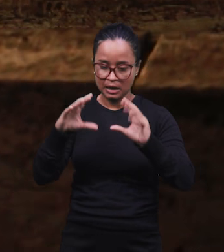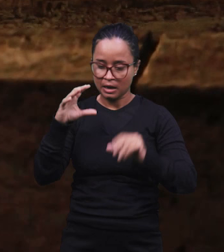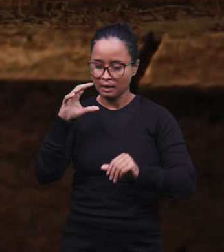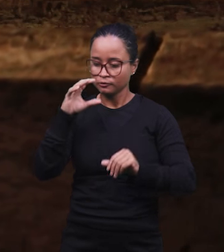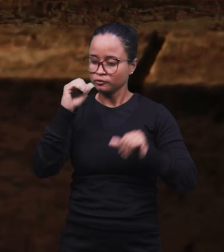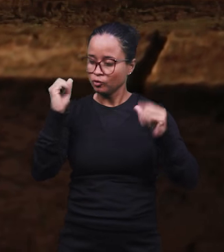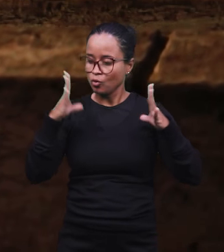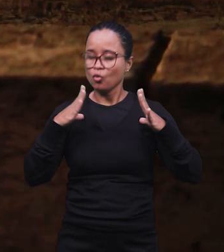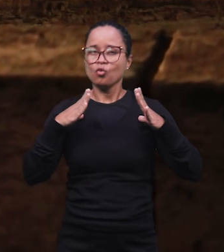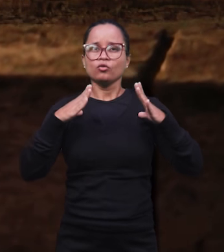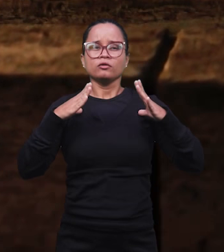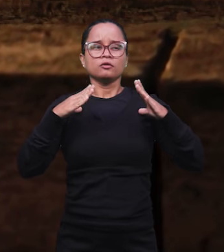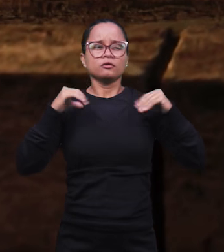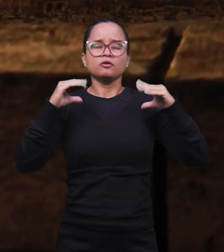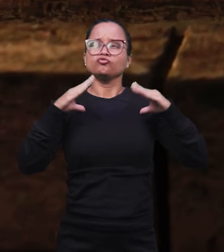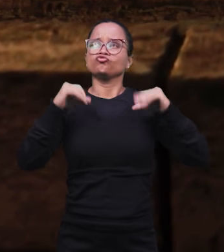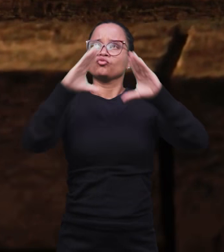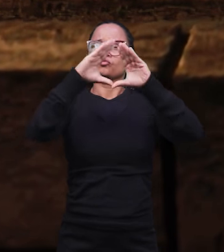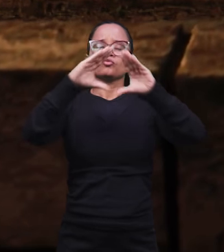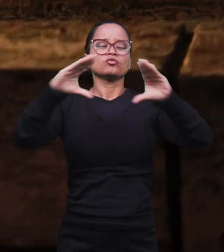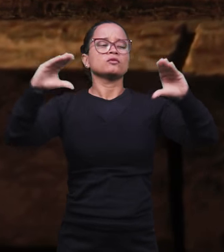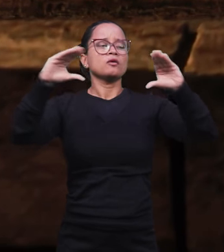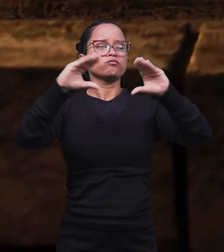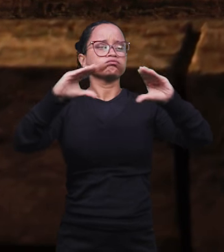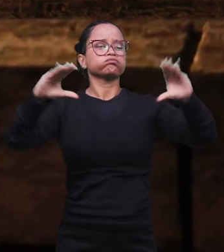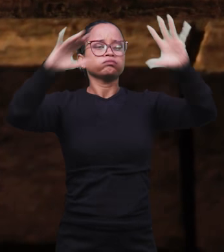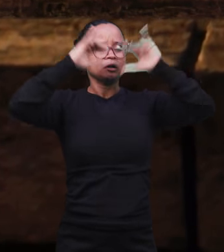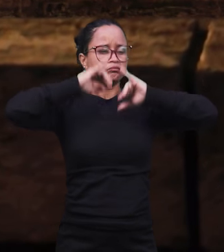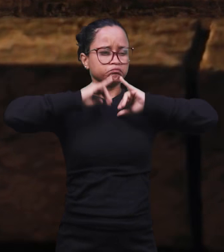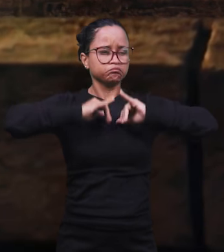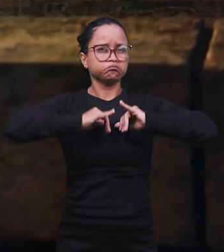voz dos anjos do céu a